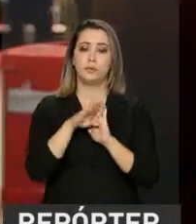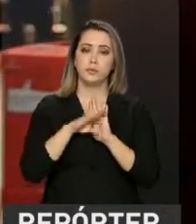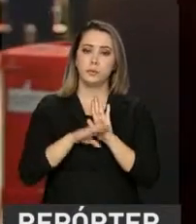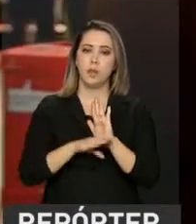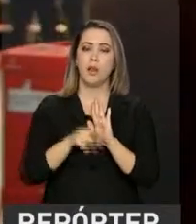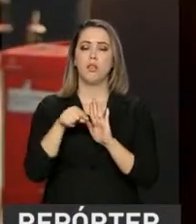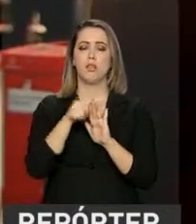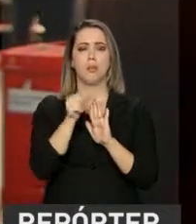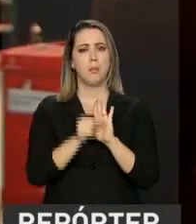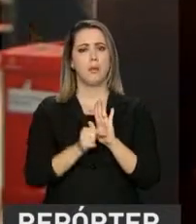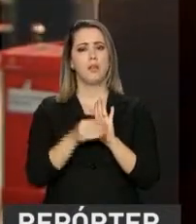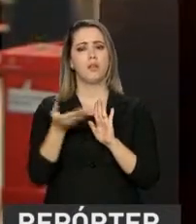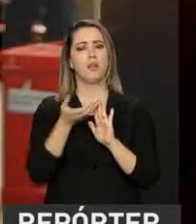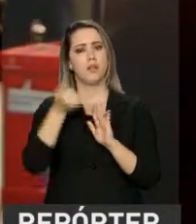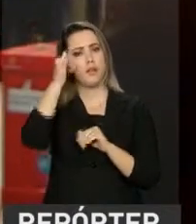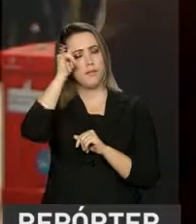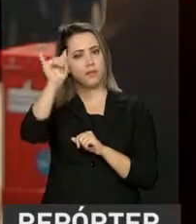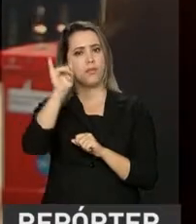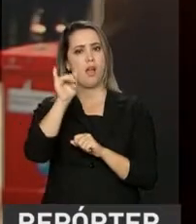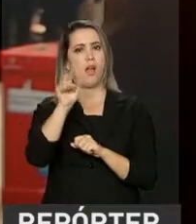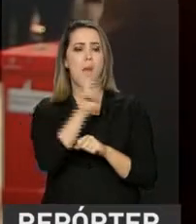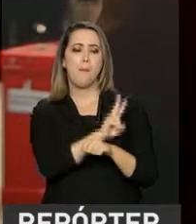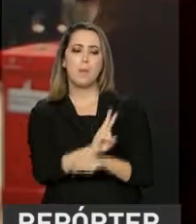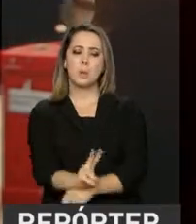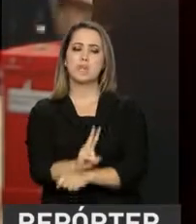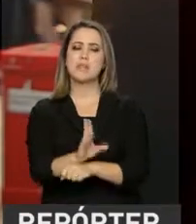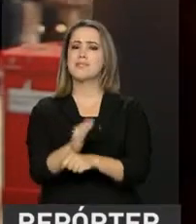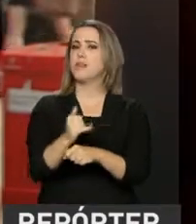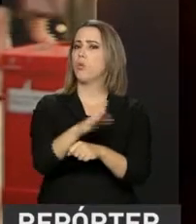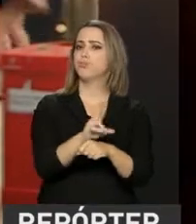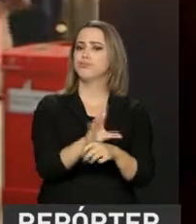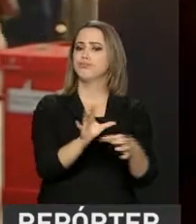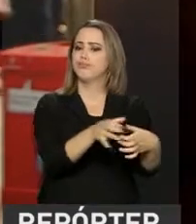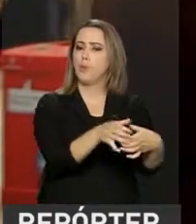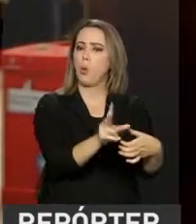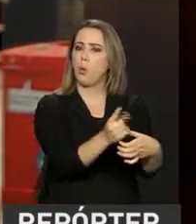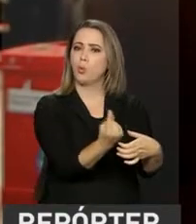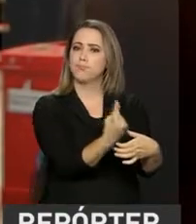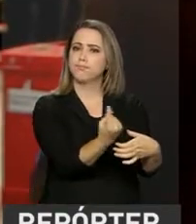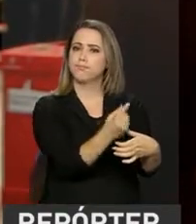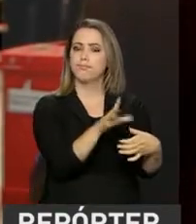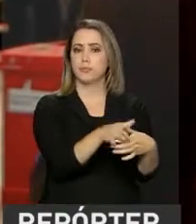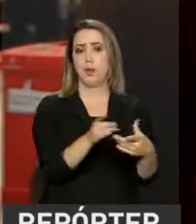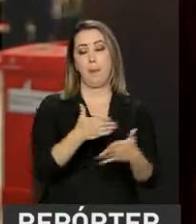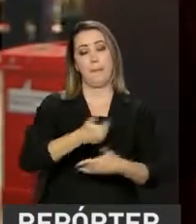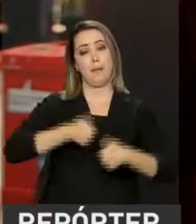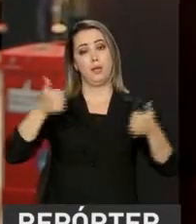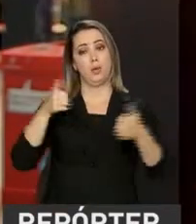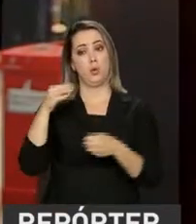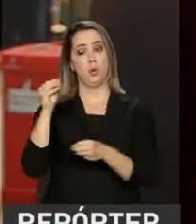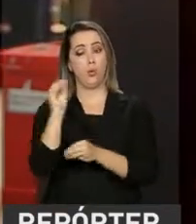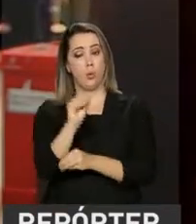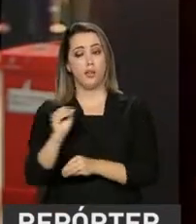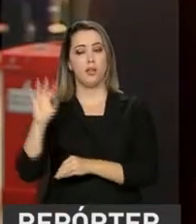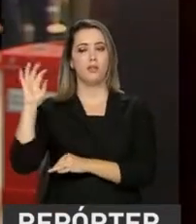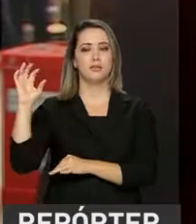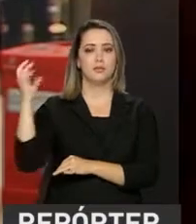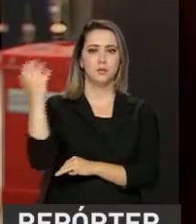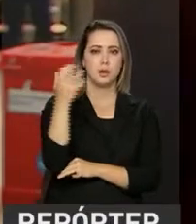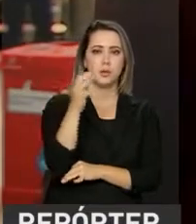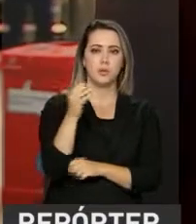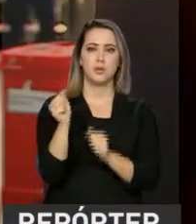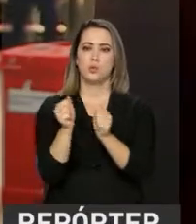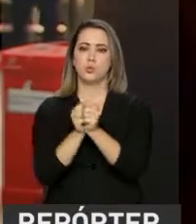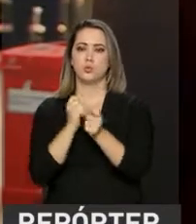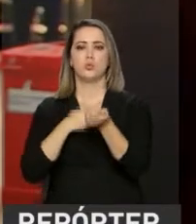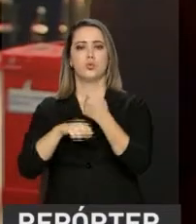seguir combatendo o protecionismo e que vão cooperar para um crescimento global sustentável. Depois do